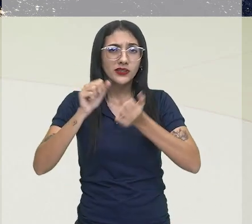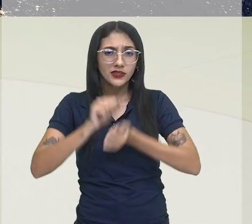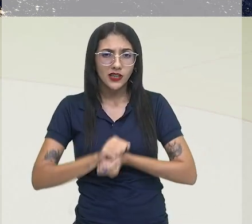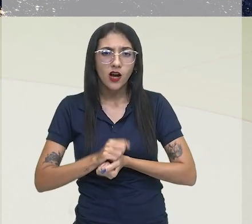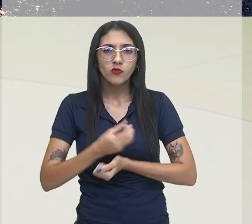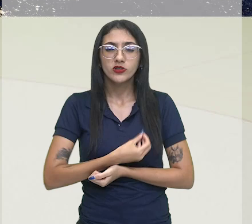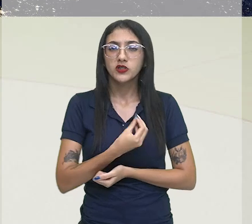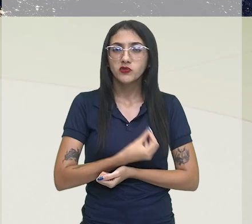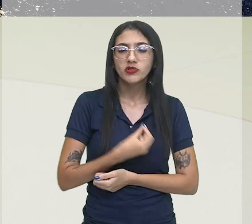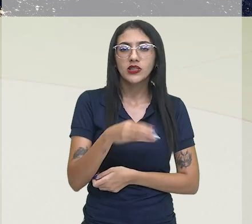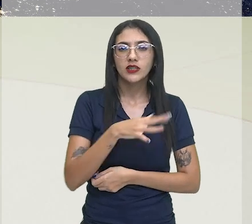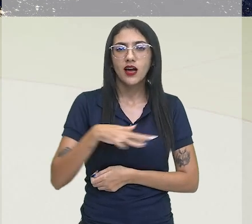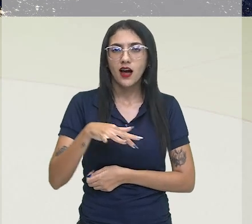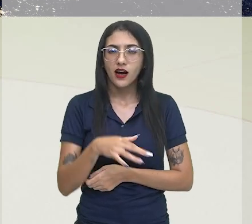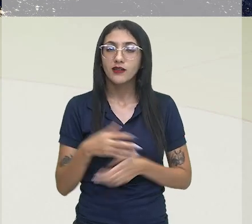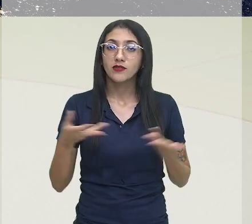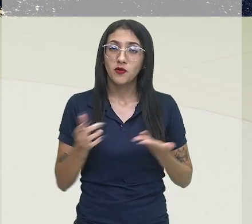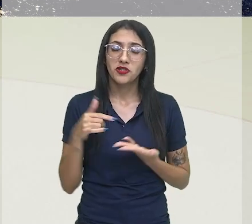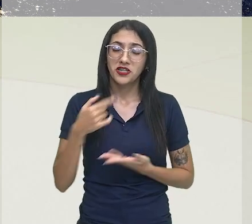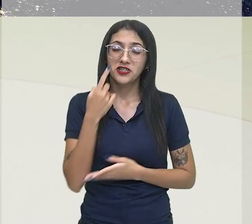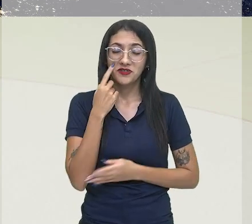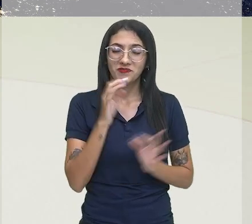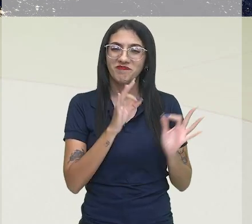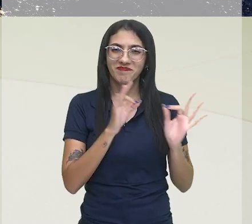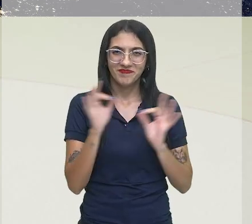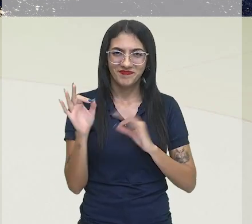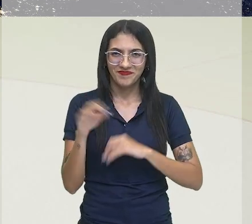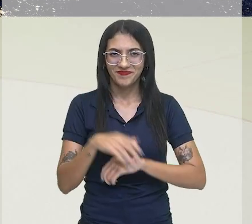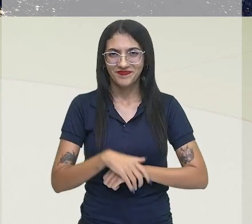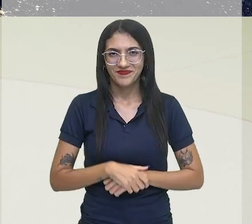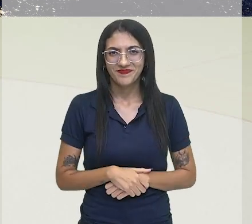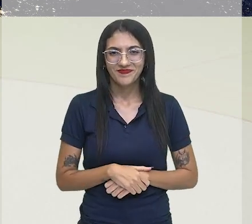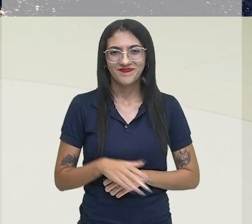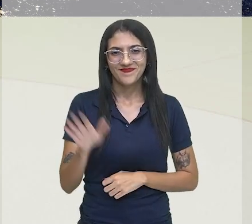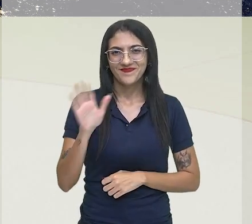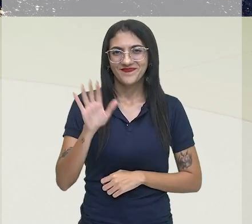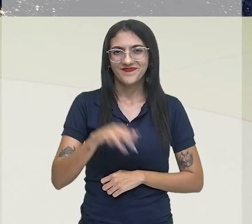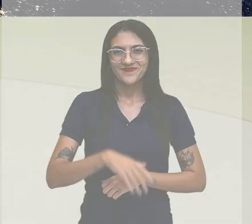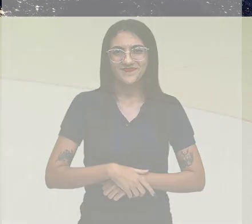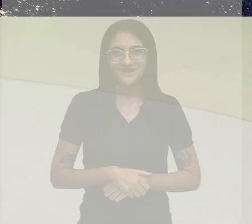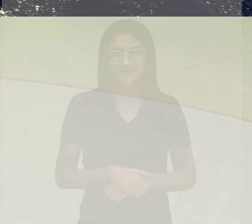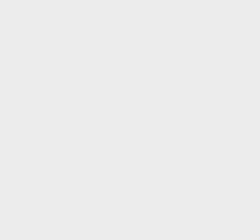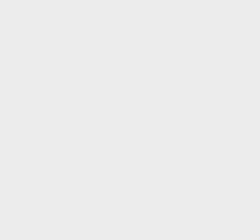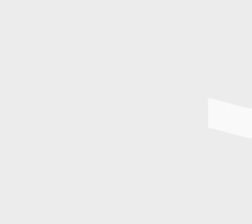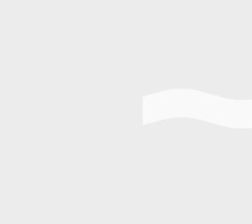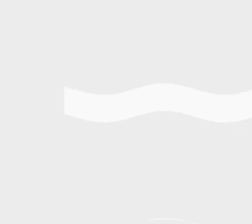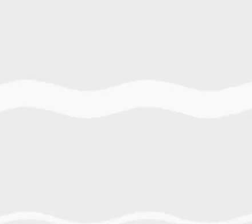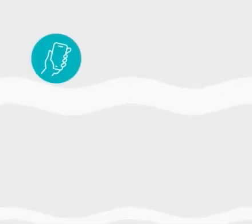espécies ao ambiente que nós vimos na nossa aula de hoje. Tchau!